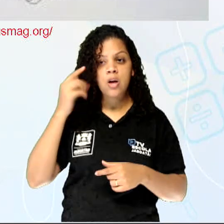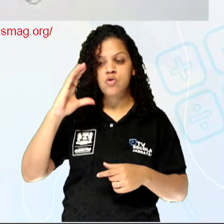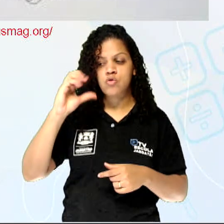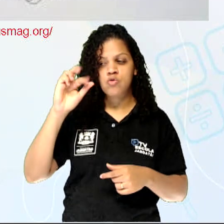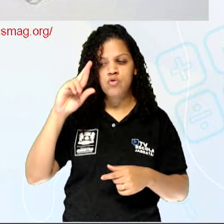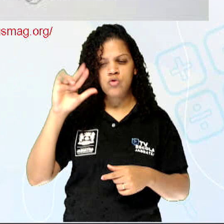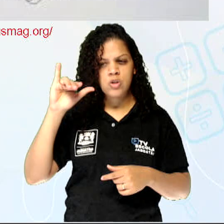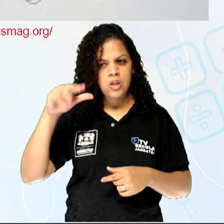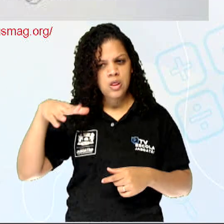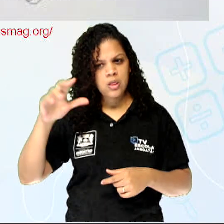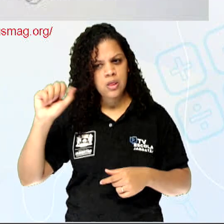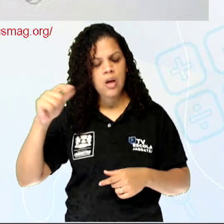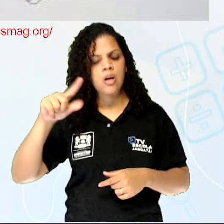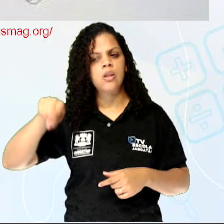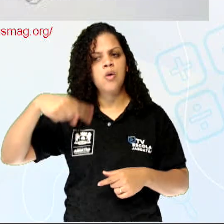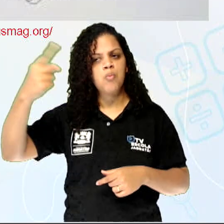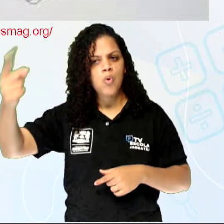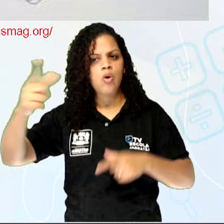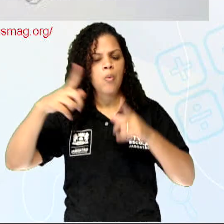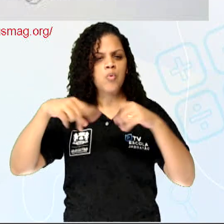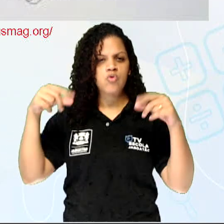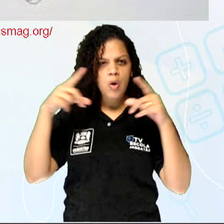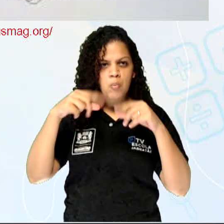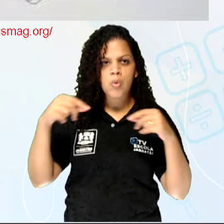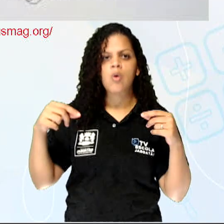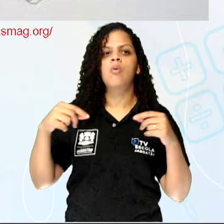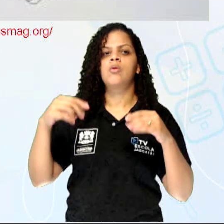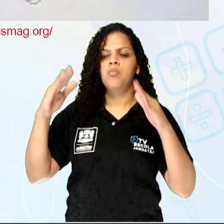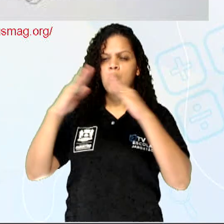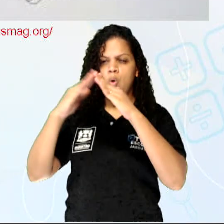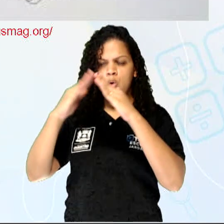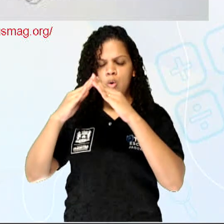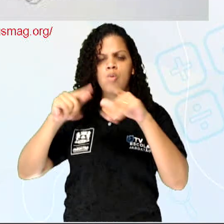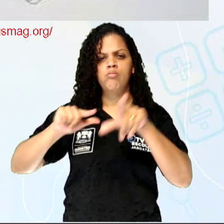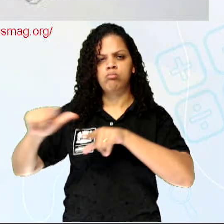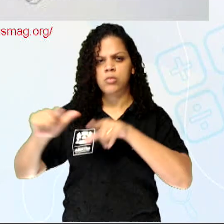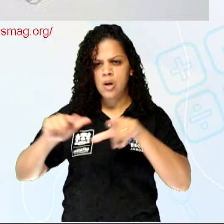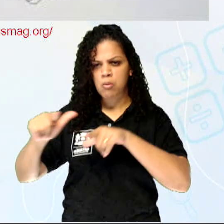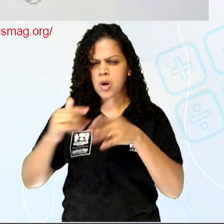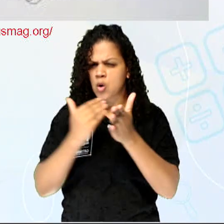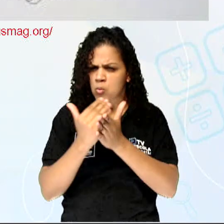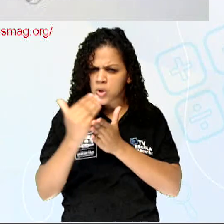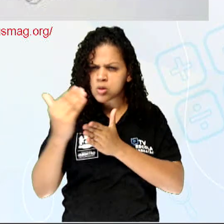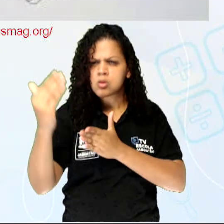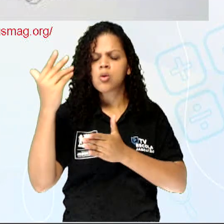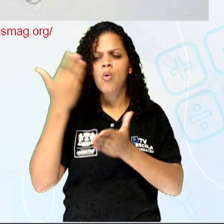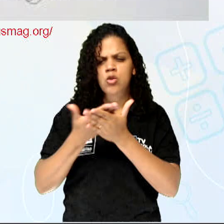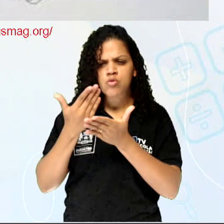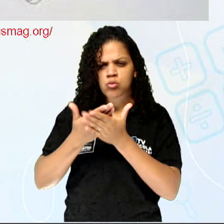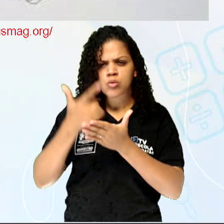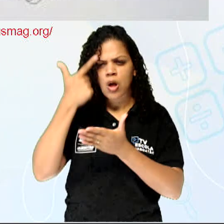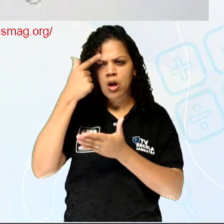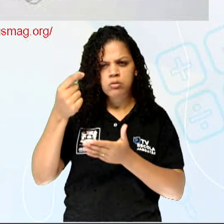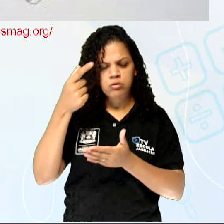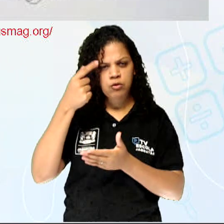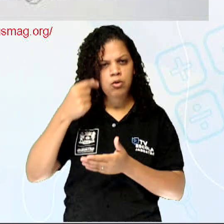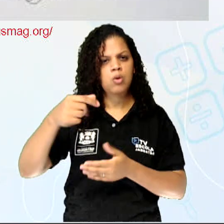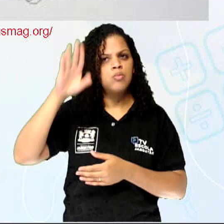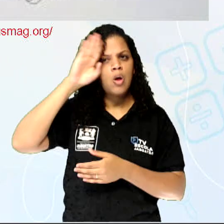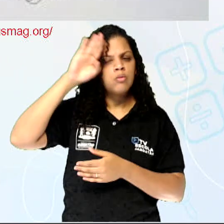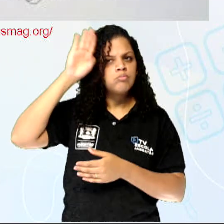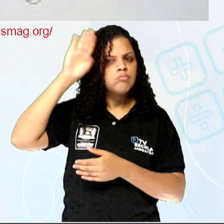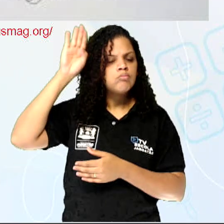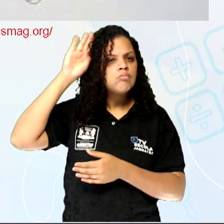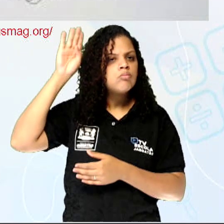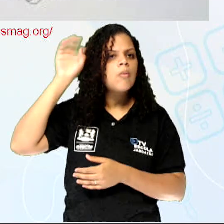vai para o Japão, né, onde ele morou e trabalhou. Ele começou os estudos, né, acadêmicos na universidade no Japão, mas ele terminou,